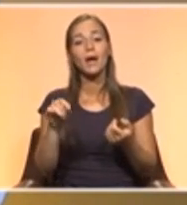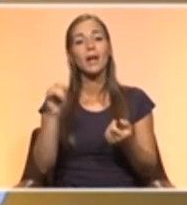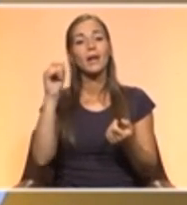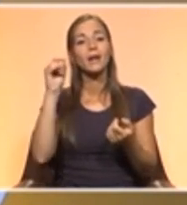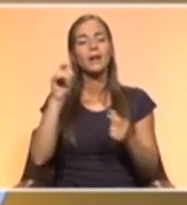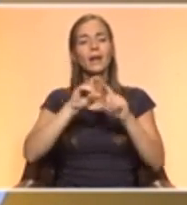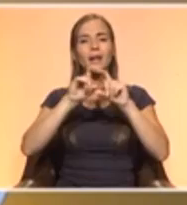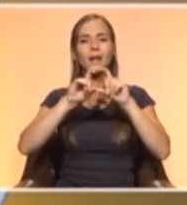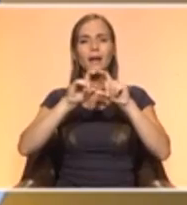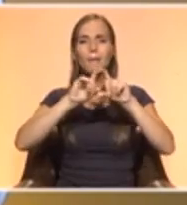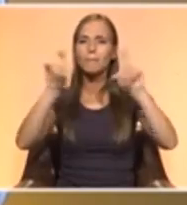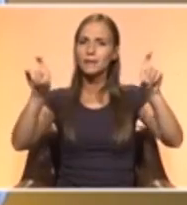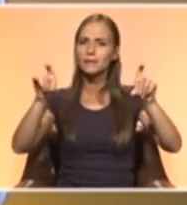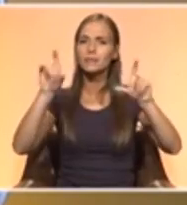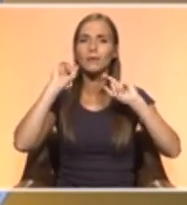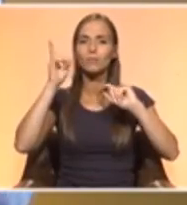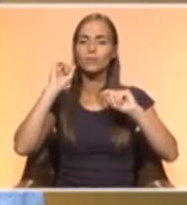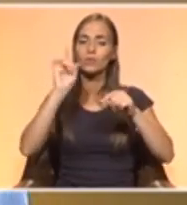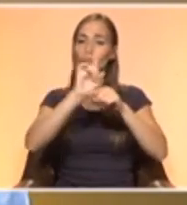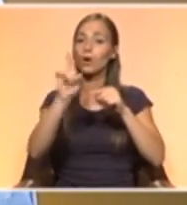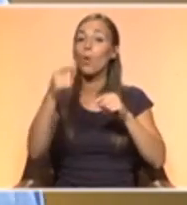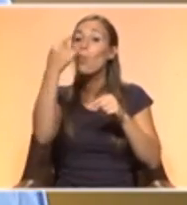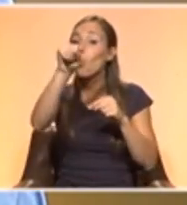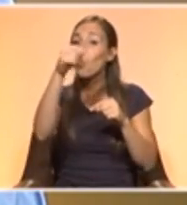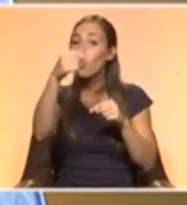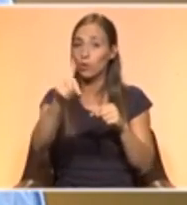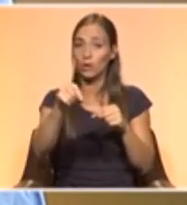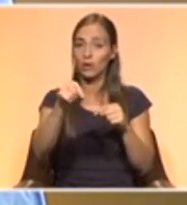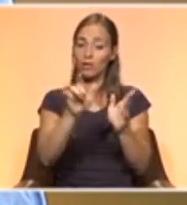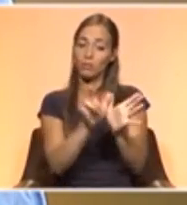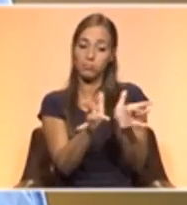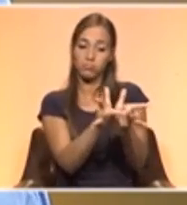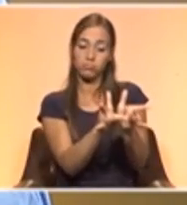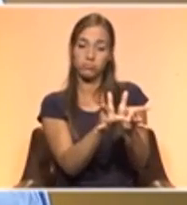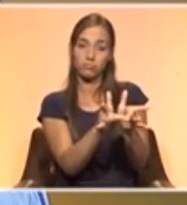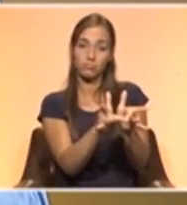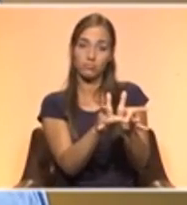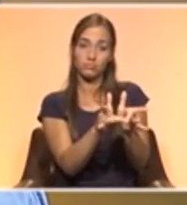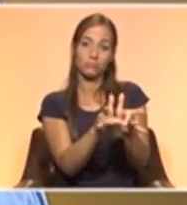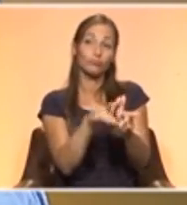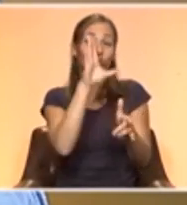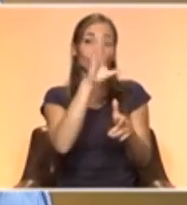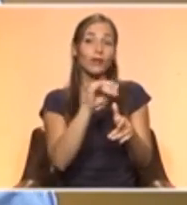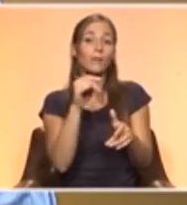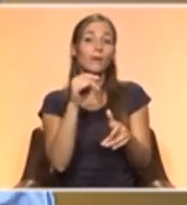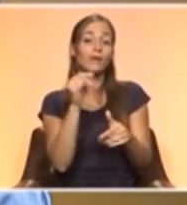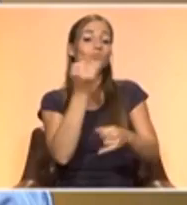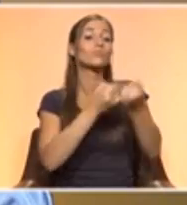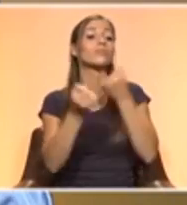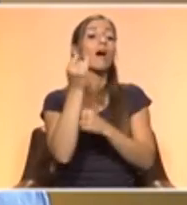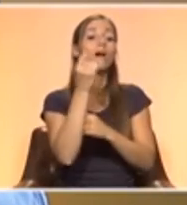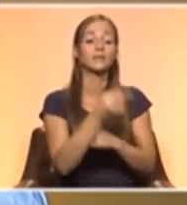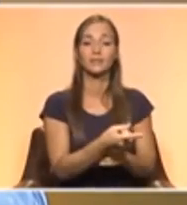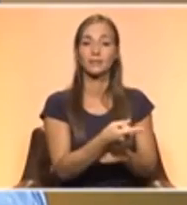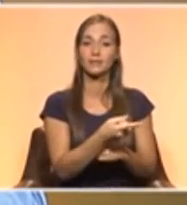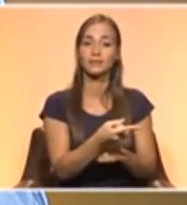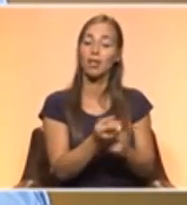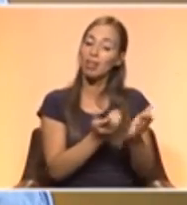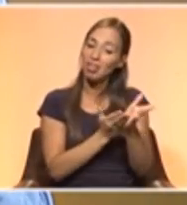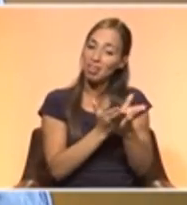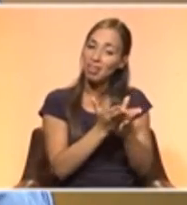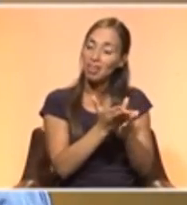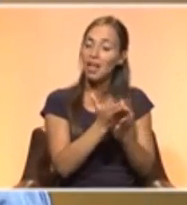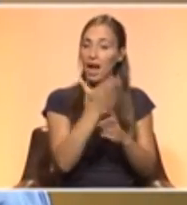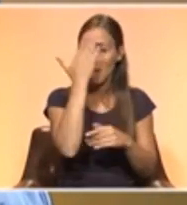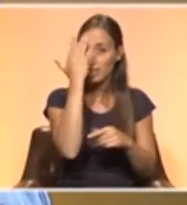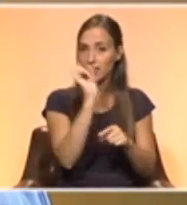porque é a única plataforma que para já pelo menos não se sabe qual é que vai substituir Portanto o seu ciclo de vida ainda tem muita durabilidade